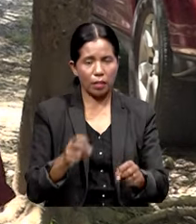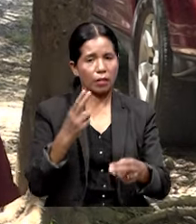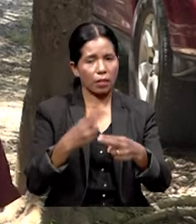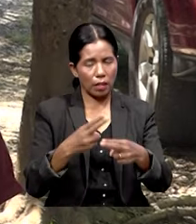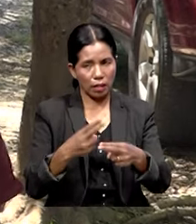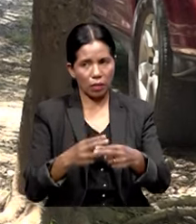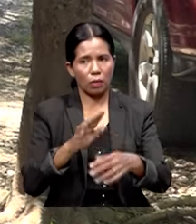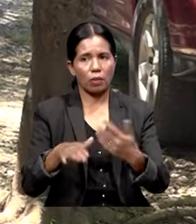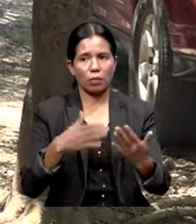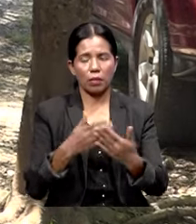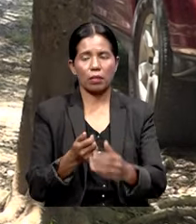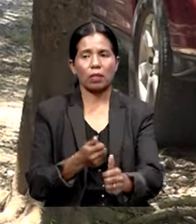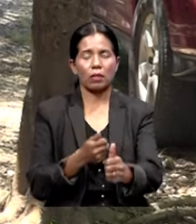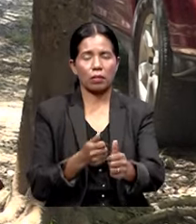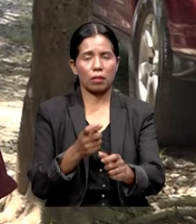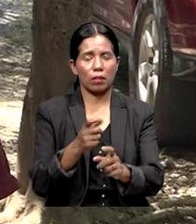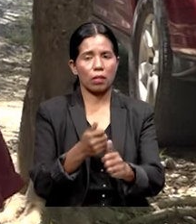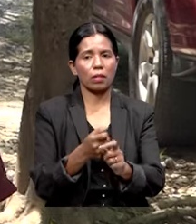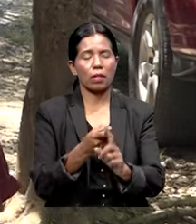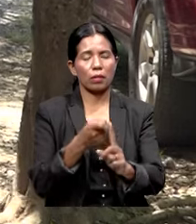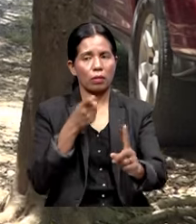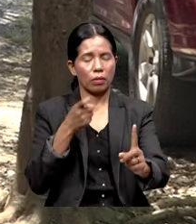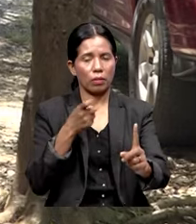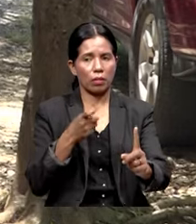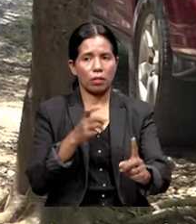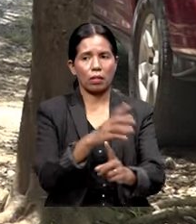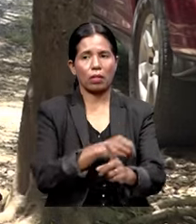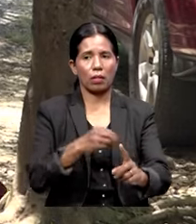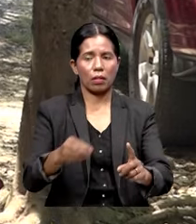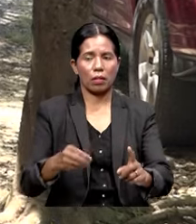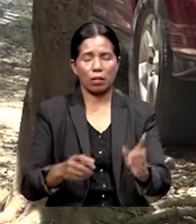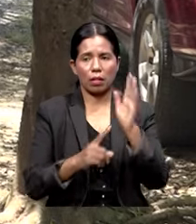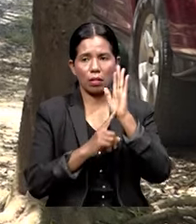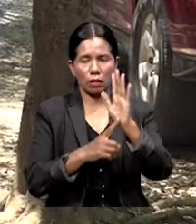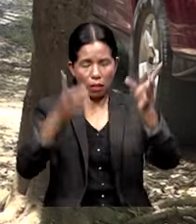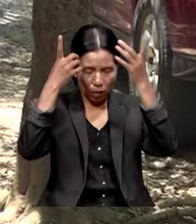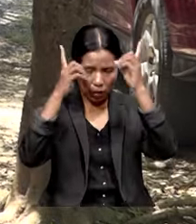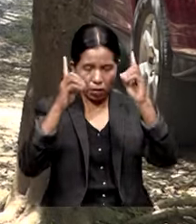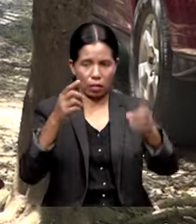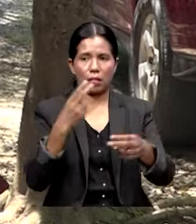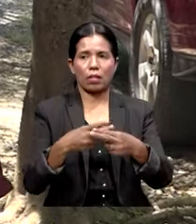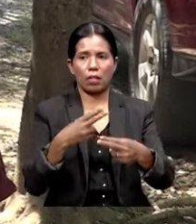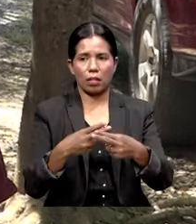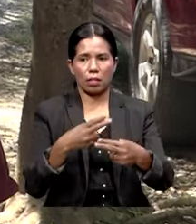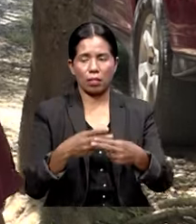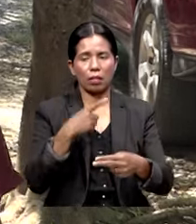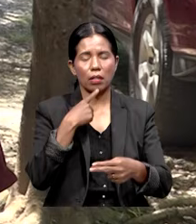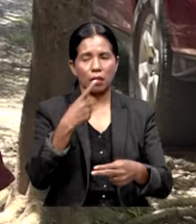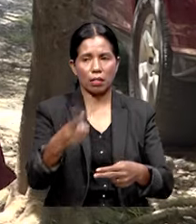arranjo, está um pato tudo, tem ser livro se, tem ser diploma jurídico ida para tu determina que está um arranjo ida para o homem da